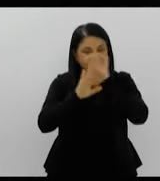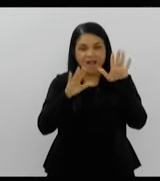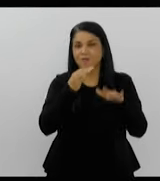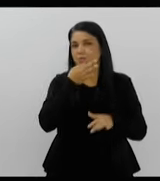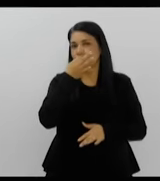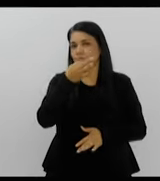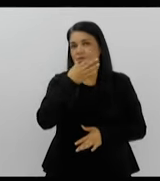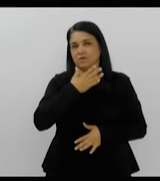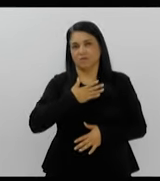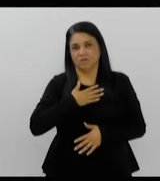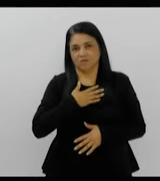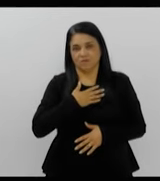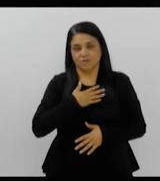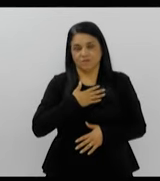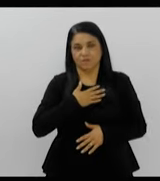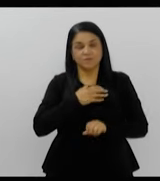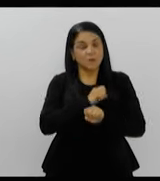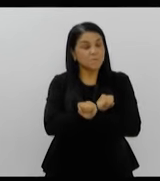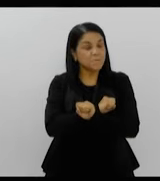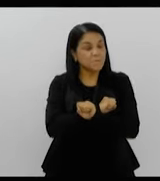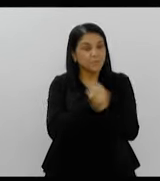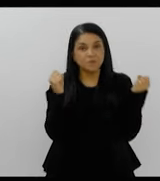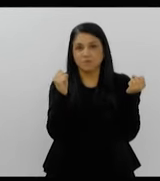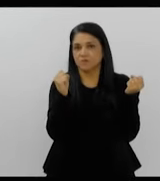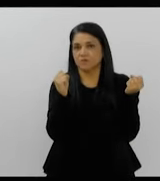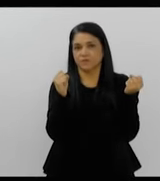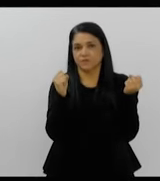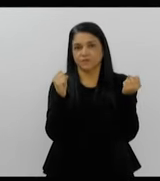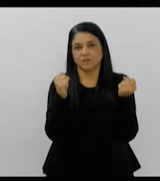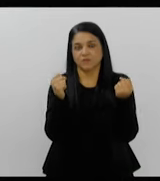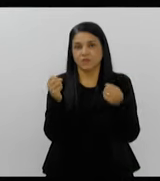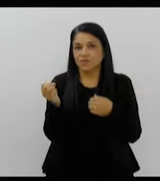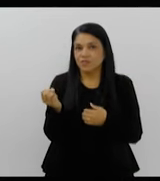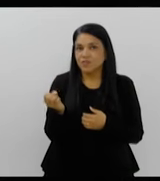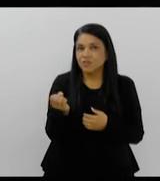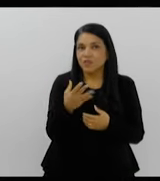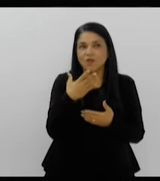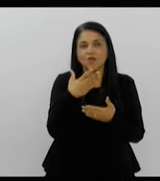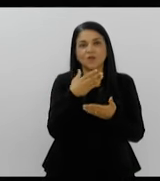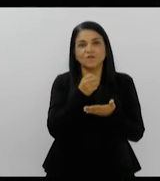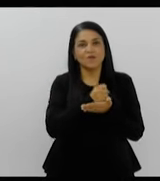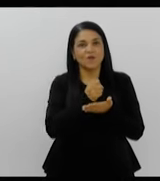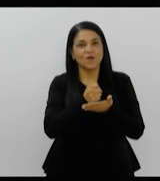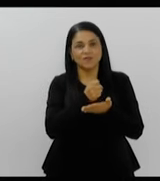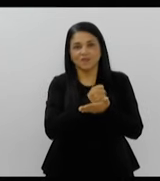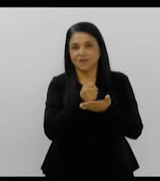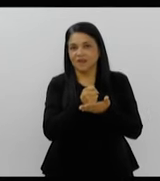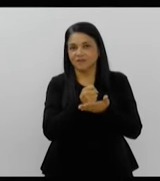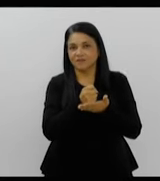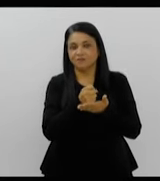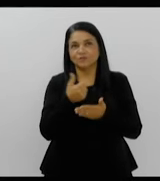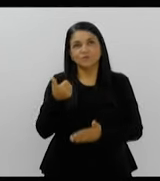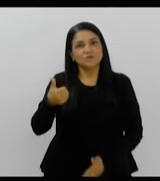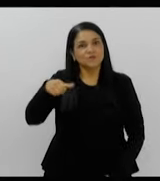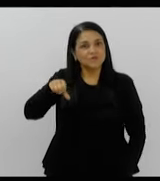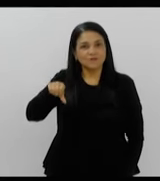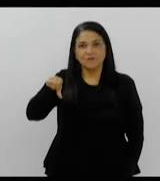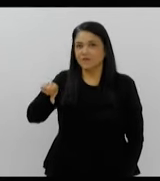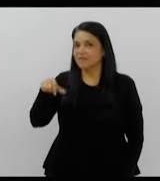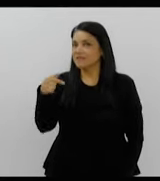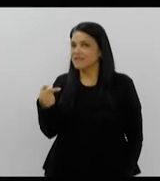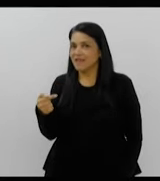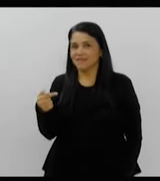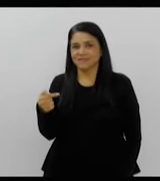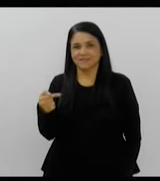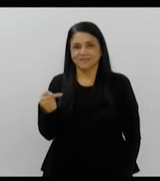presidente. É impossível renovar uma concessão de 97